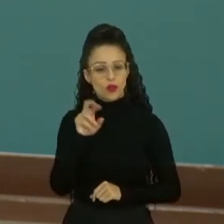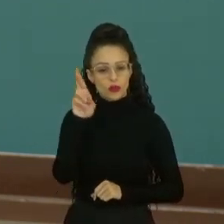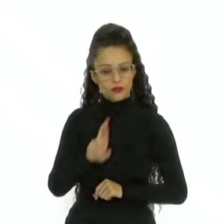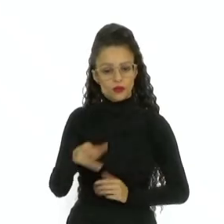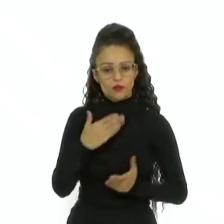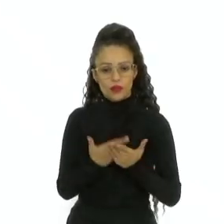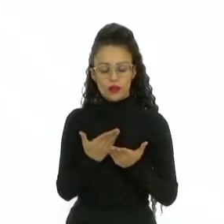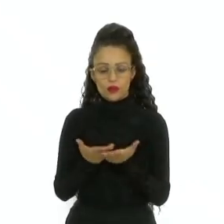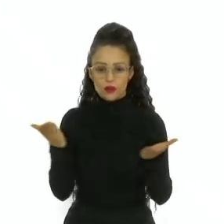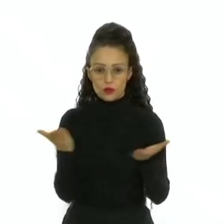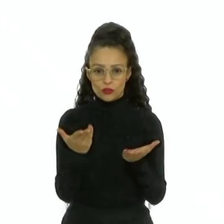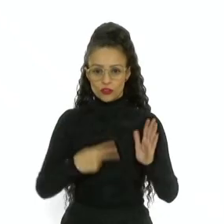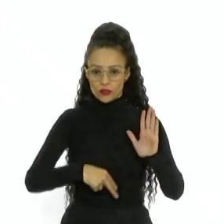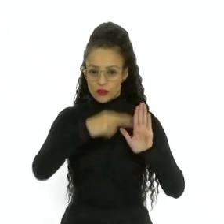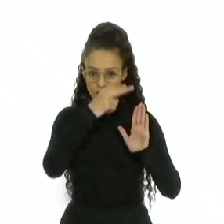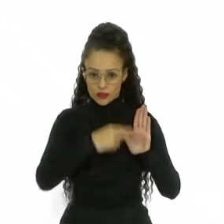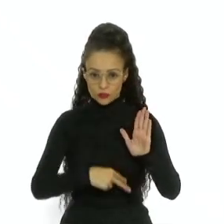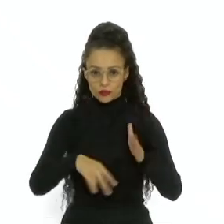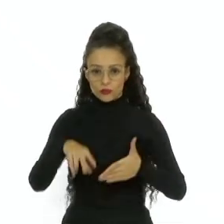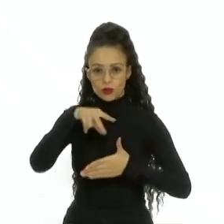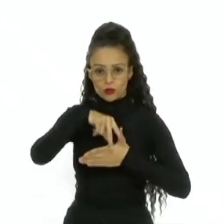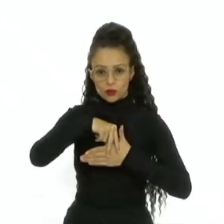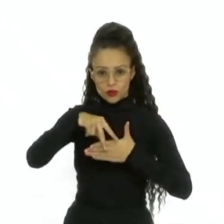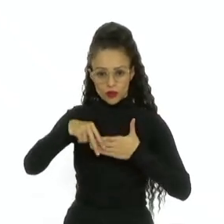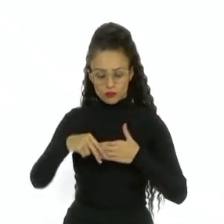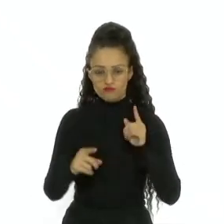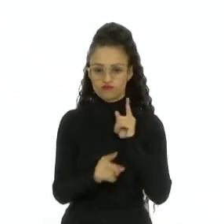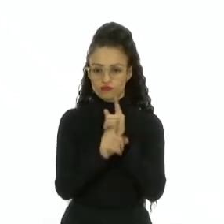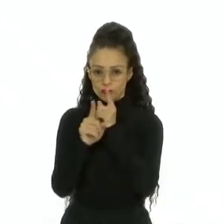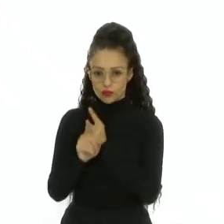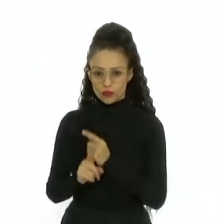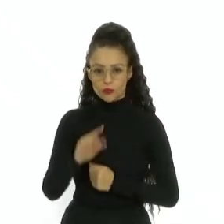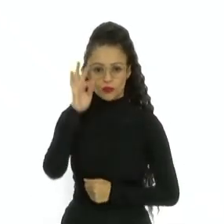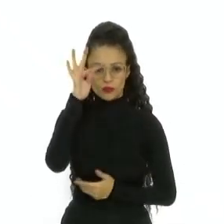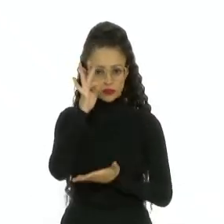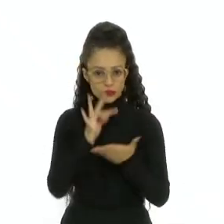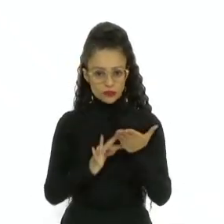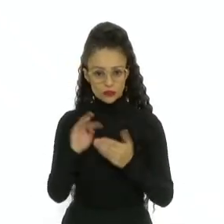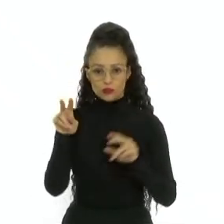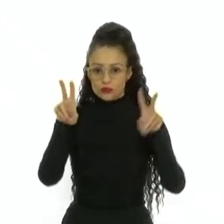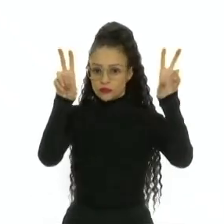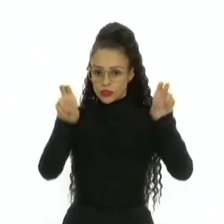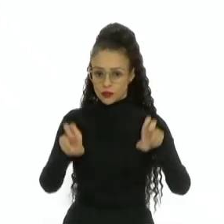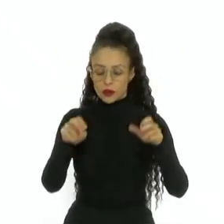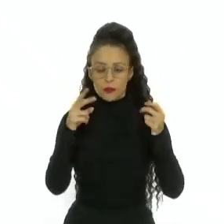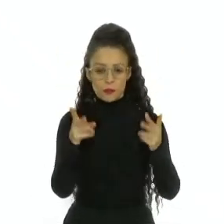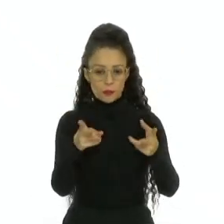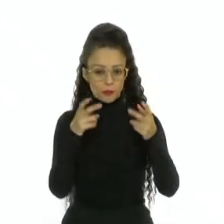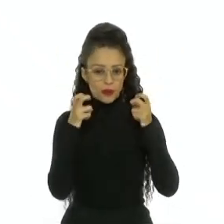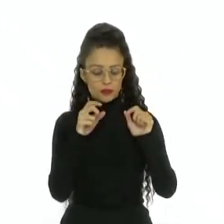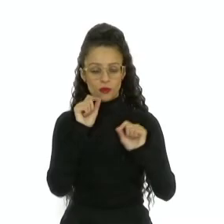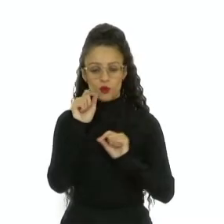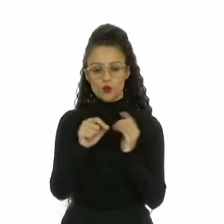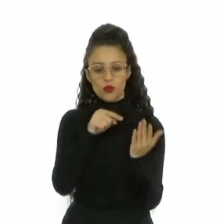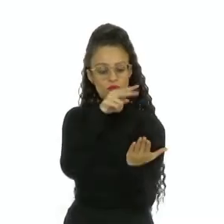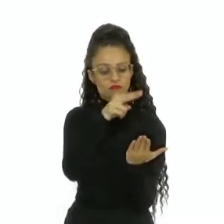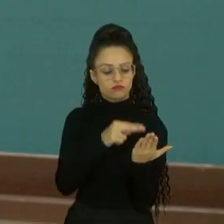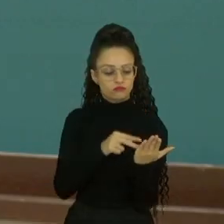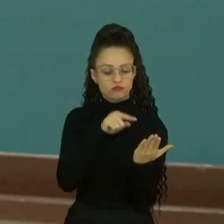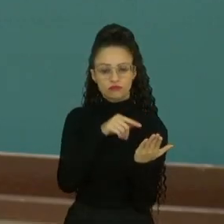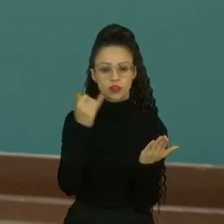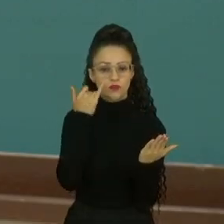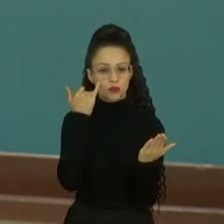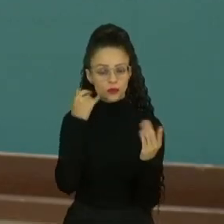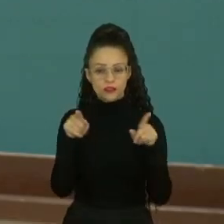aula, fizemos a leitura de um cordel, identificamos o tema, reconhecemos as informações apresentadas no texto e